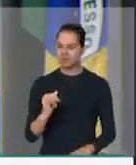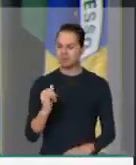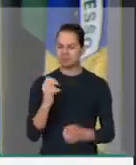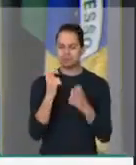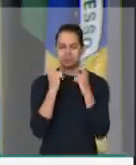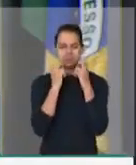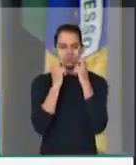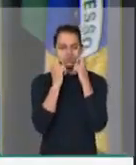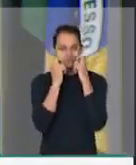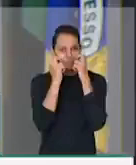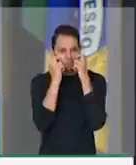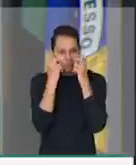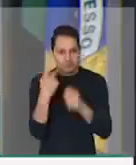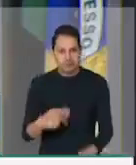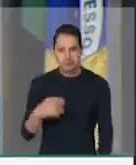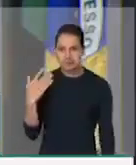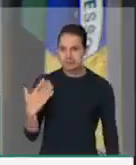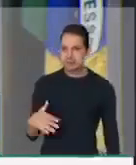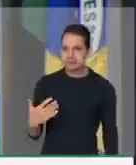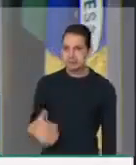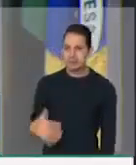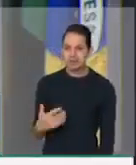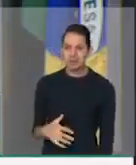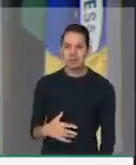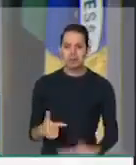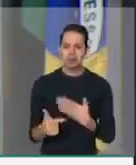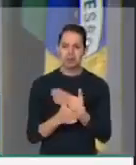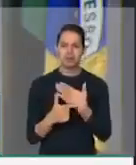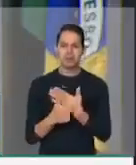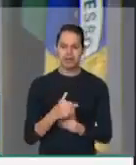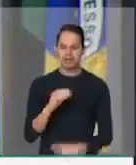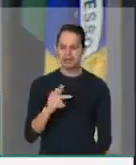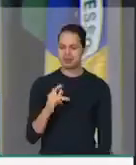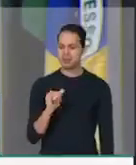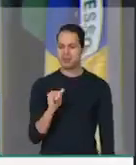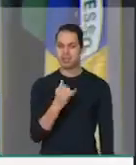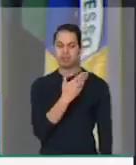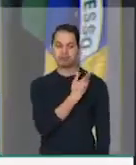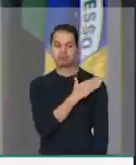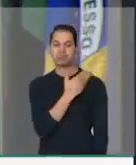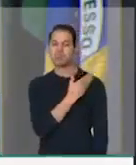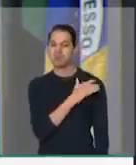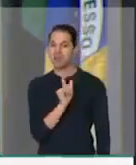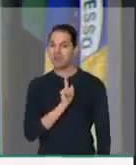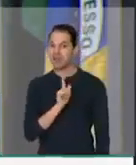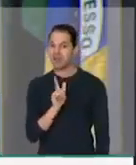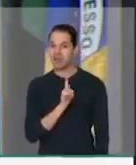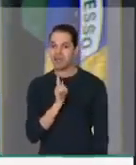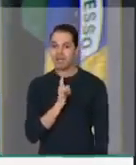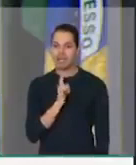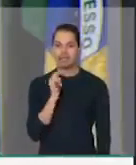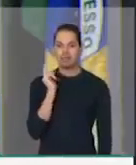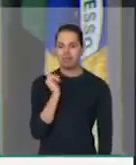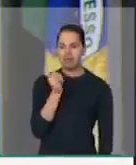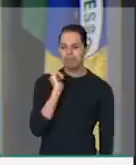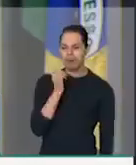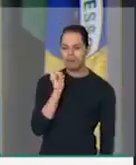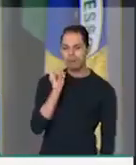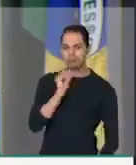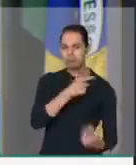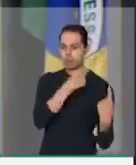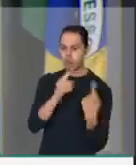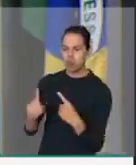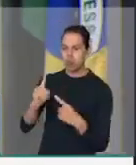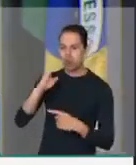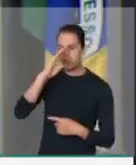para o Brasil um papel totalmente parcial de buscar criar narrativas contra o